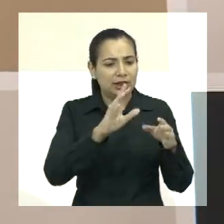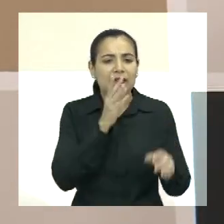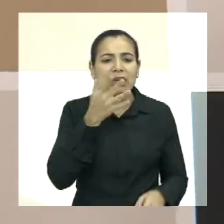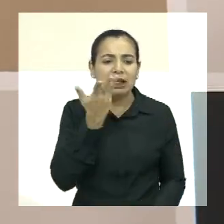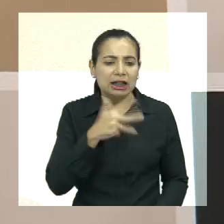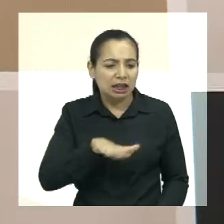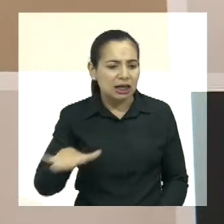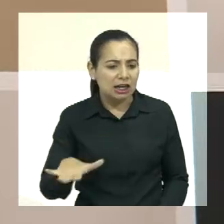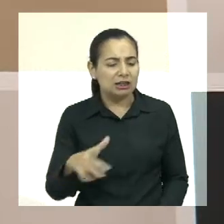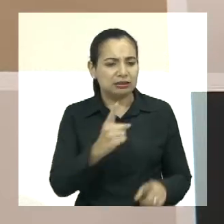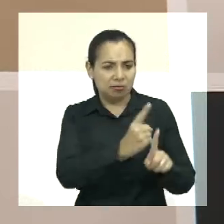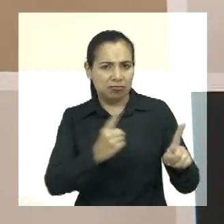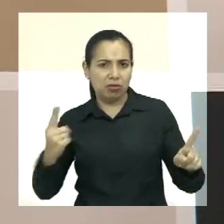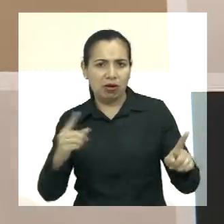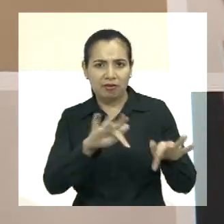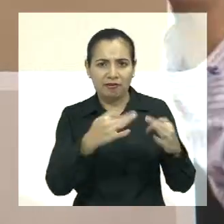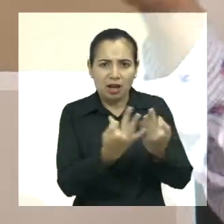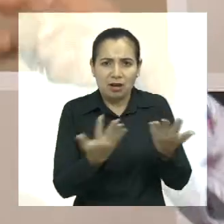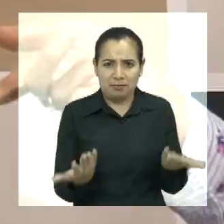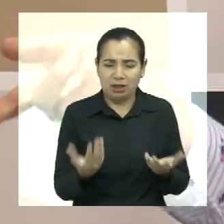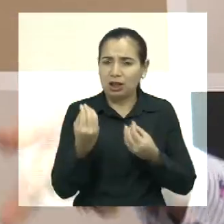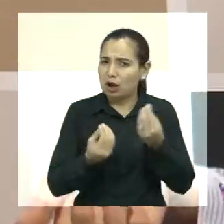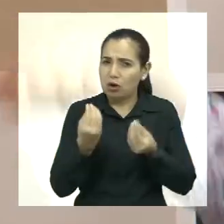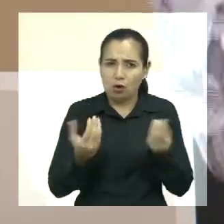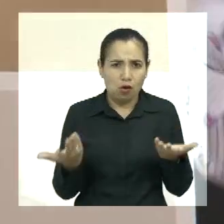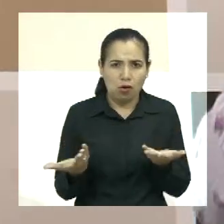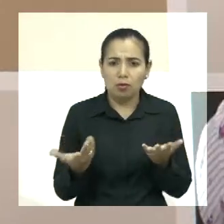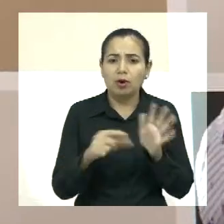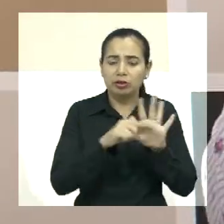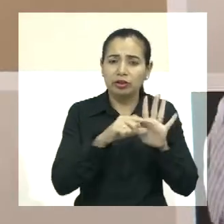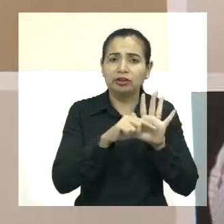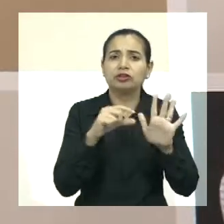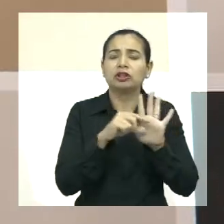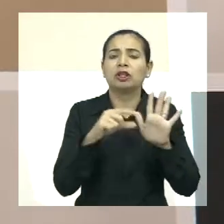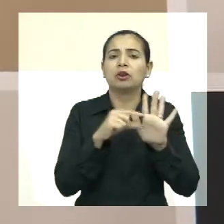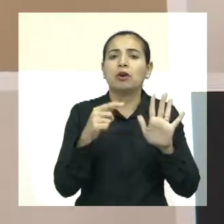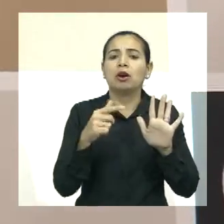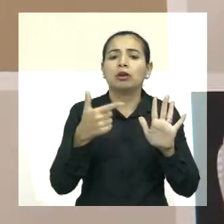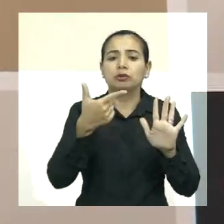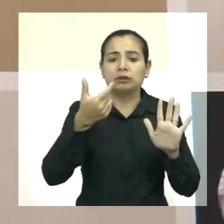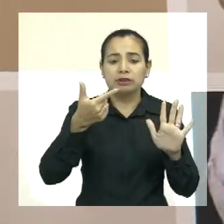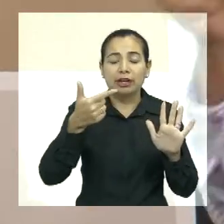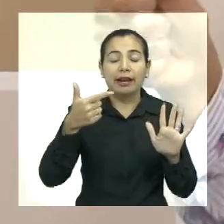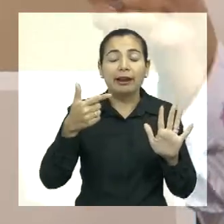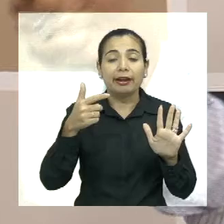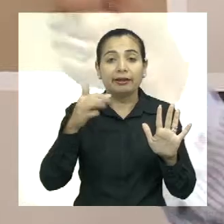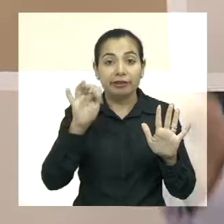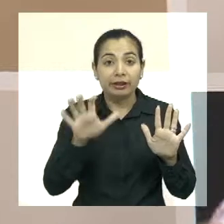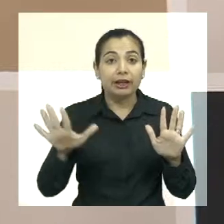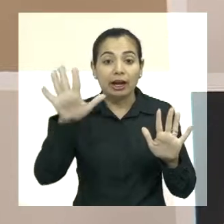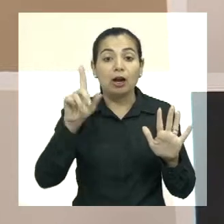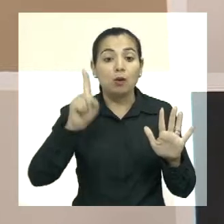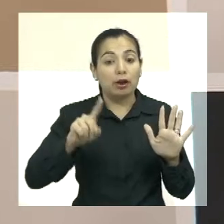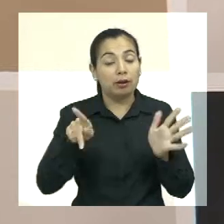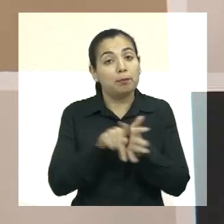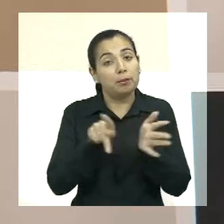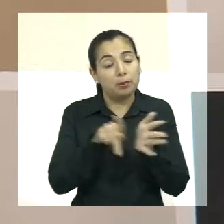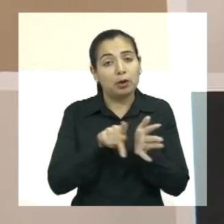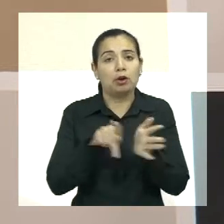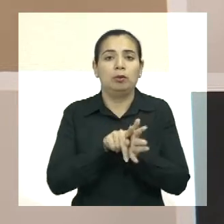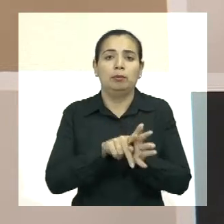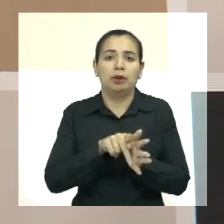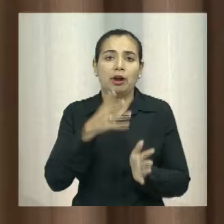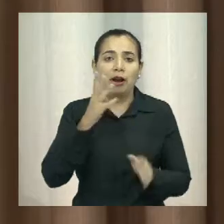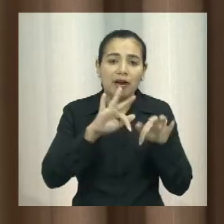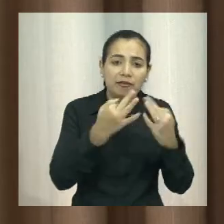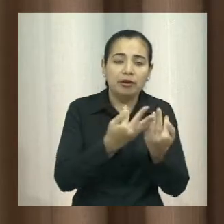já prevista na Constituição Federal, no artigo 229, que diz que essa formação moral íntima é da família. Porque